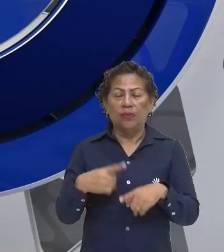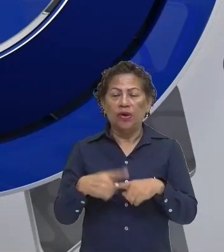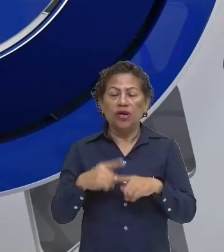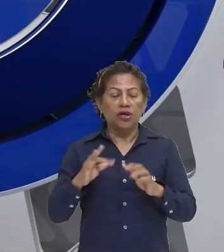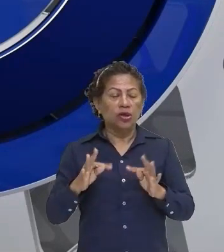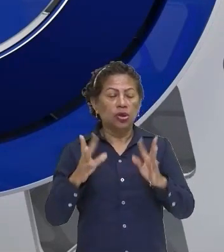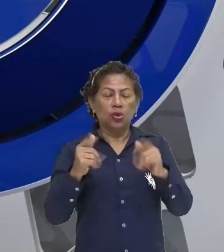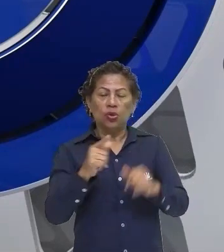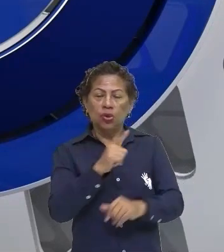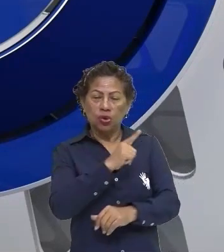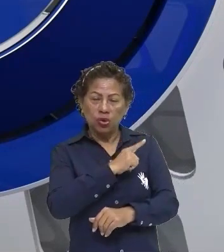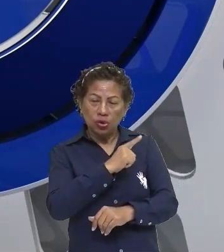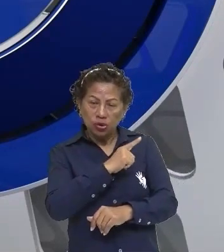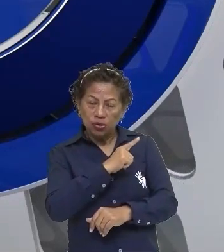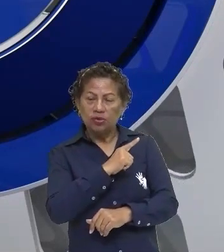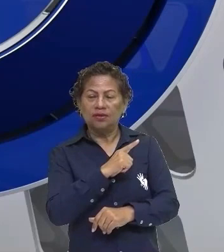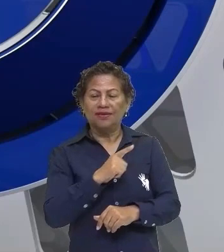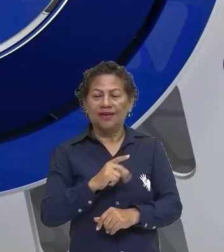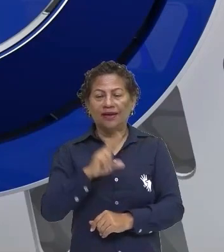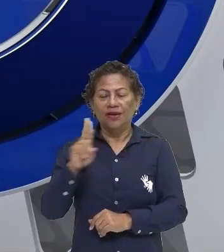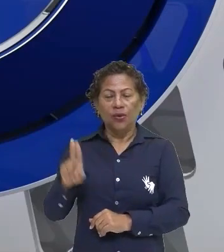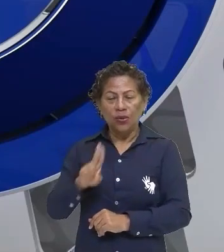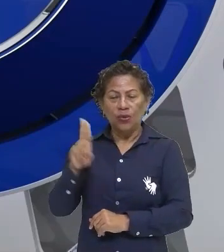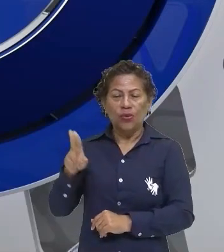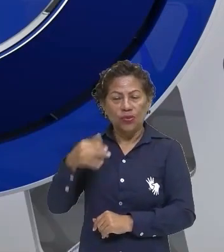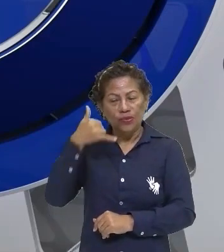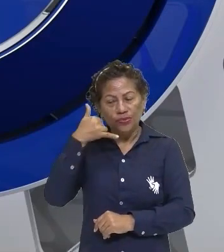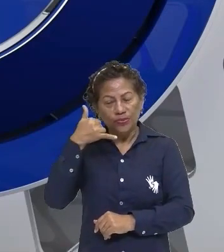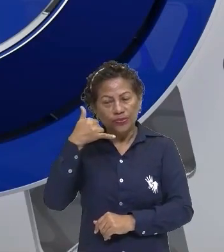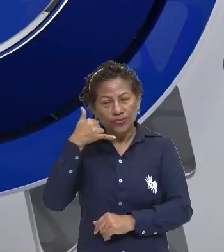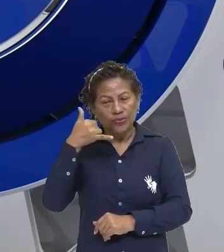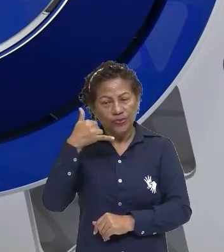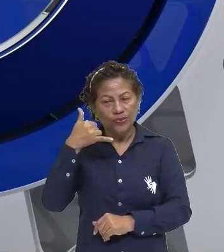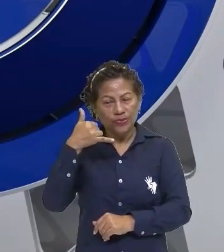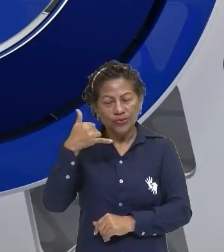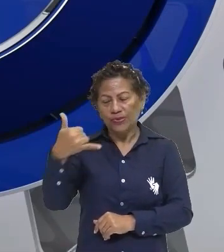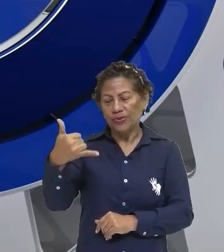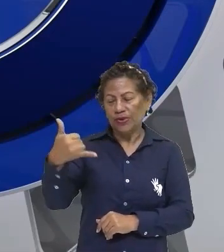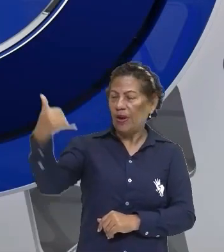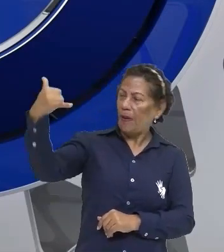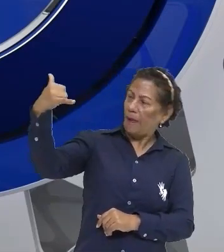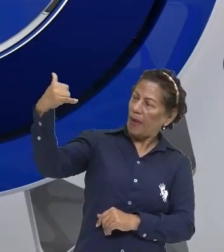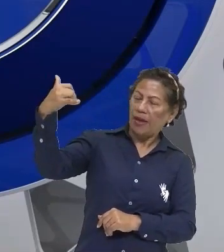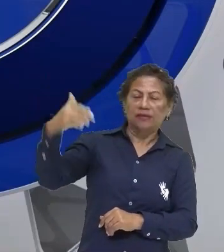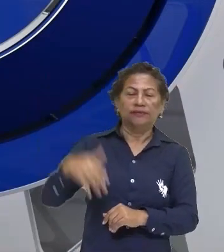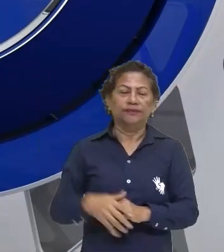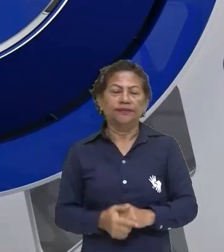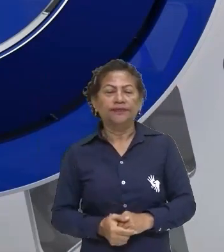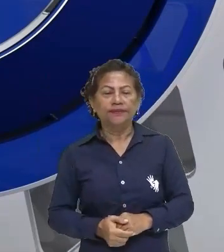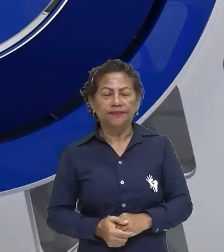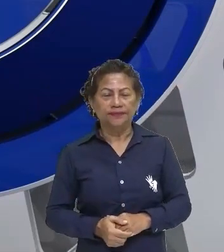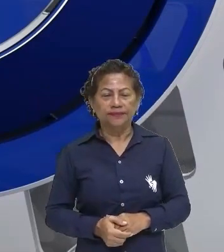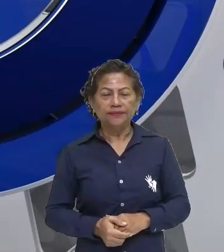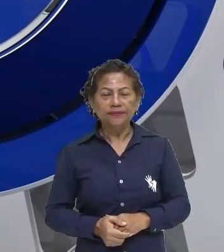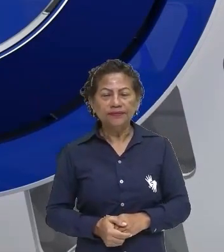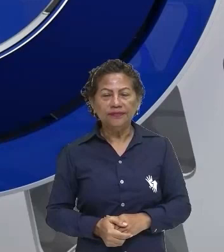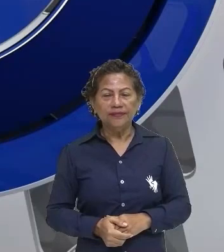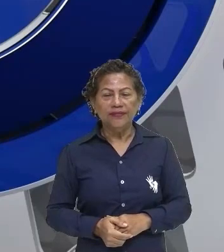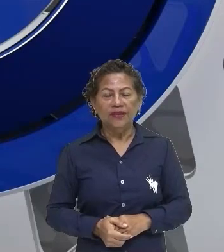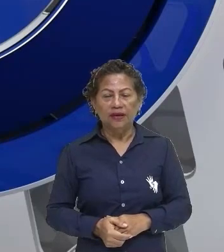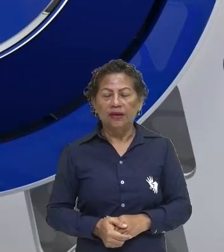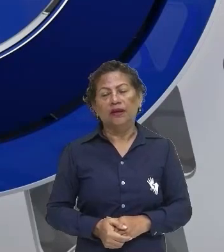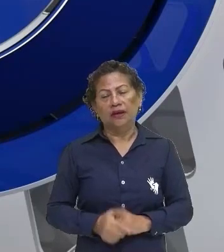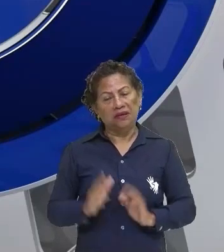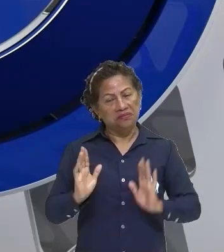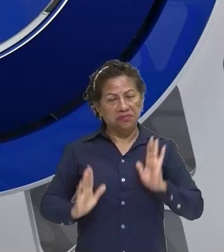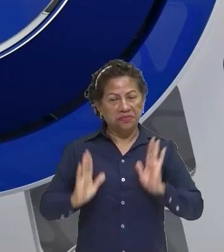acessível. Então, as pessoas têm o tempo todo em mãos uma câmera fotográfica. E a gente está na época